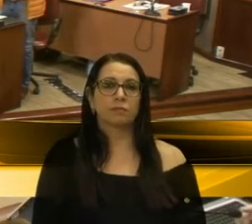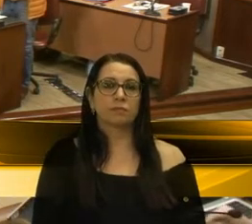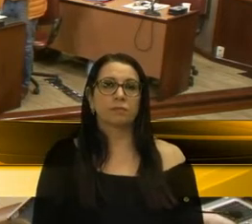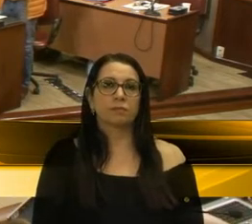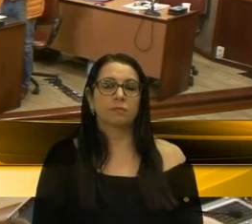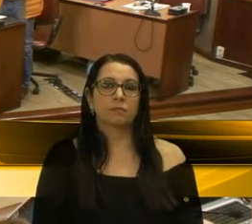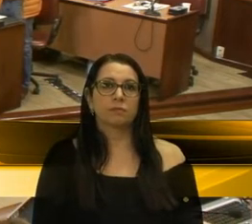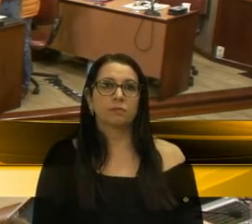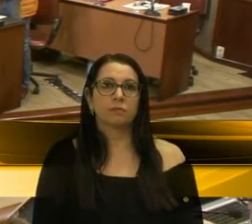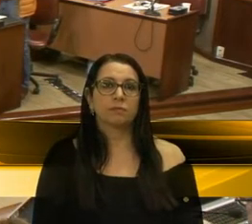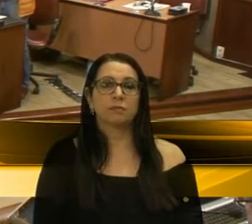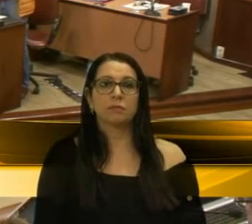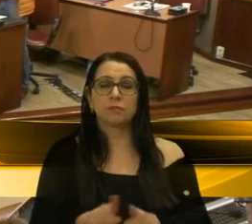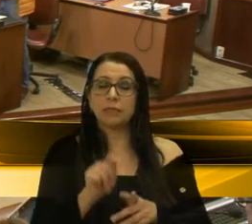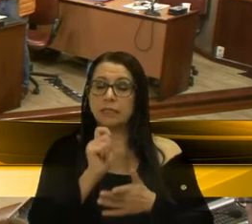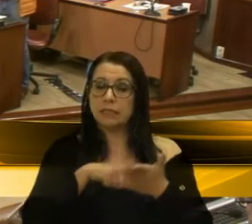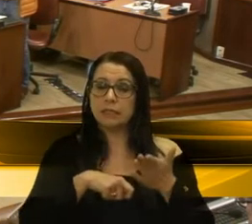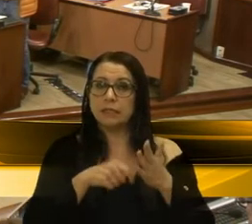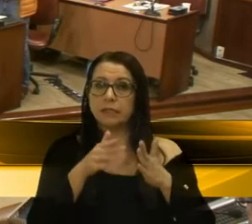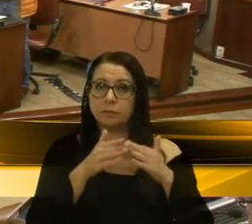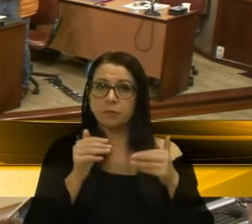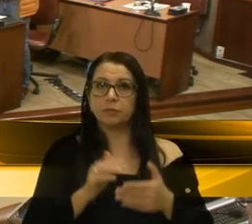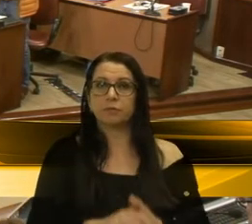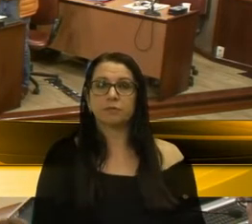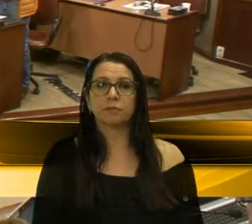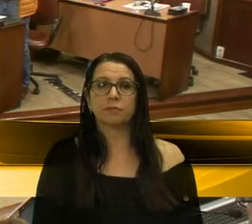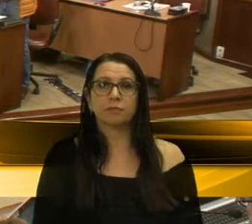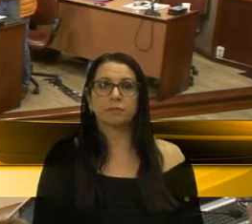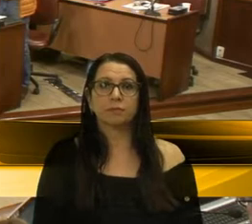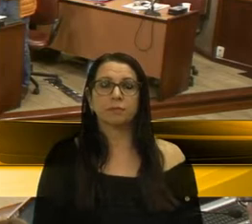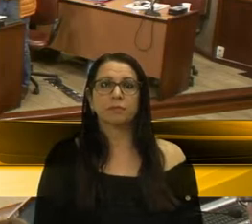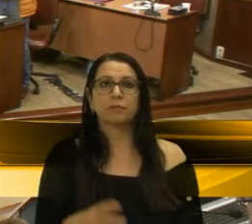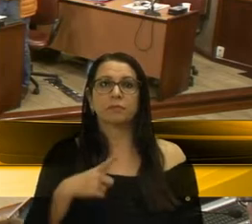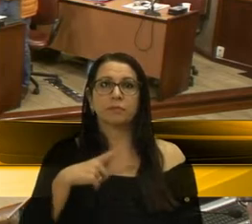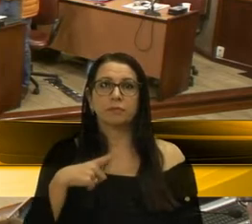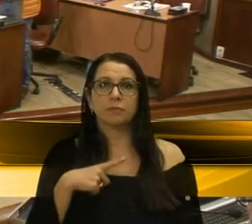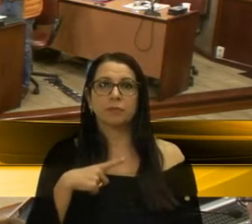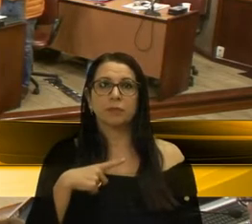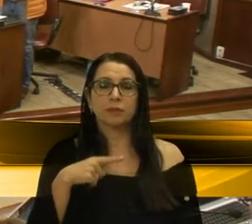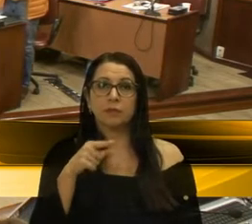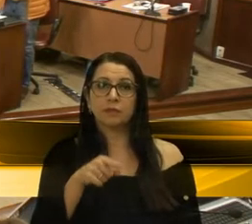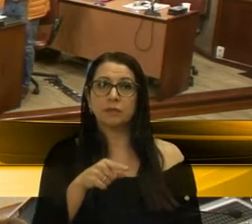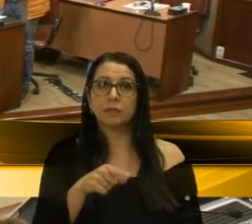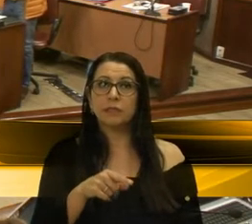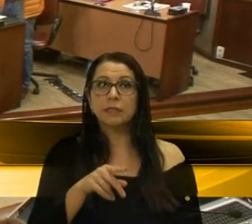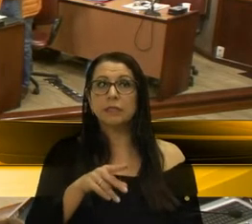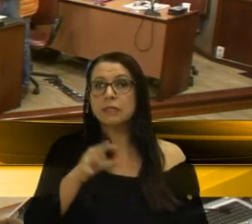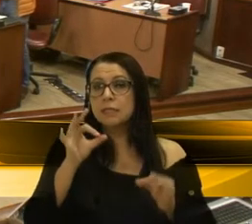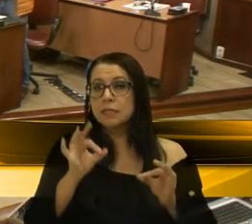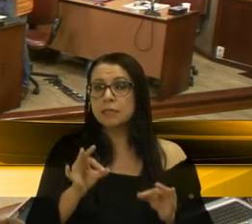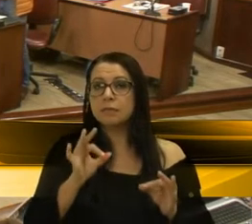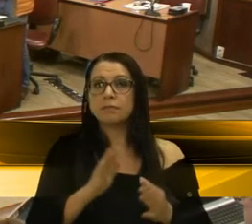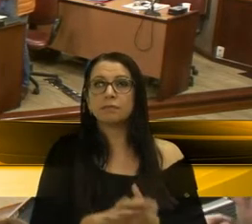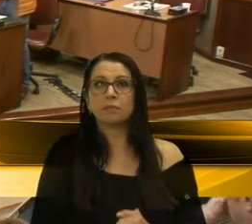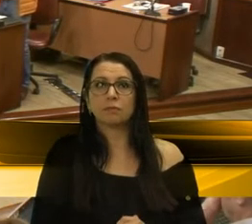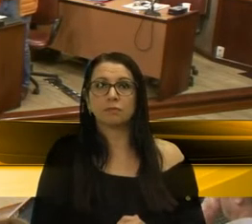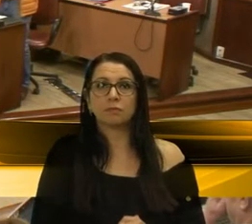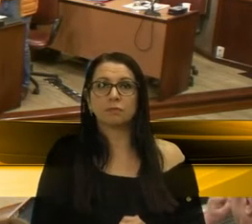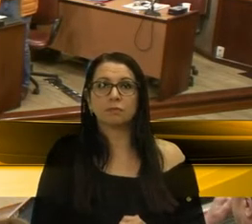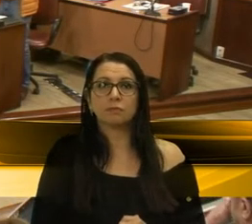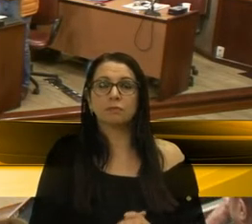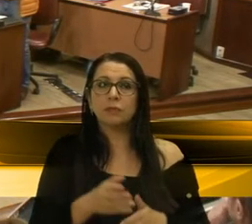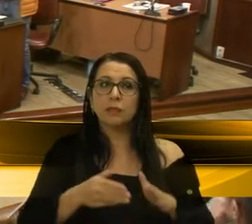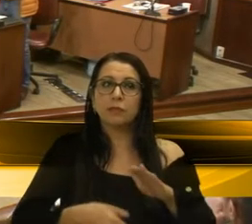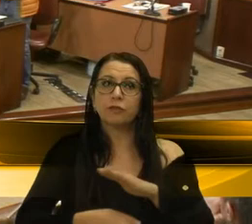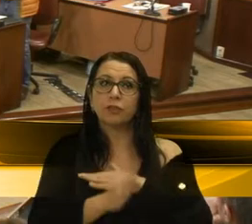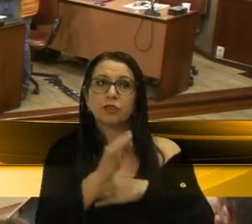eu também assinei esse pedido porque teve a nítida convicção que essa